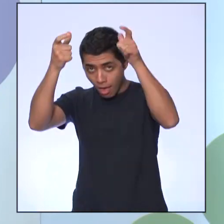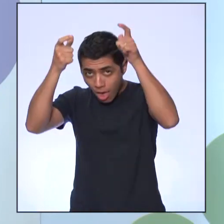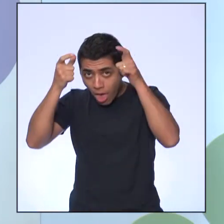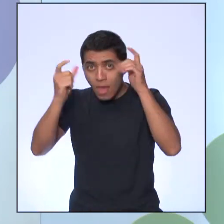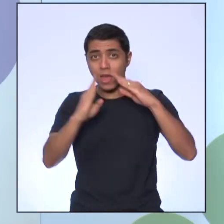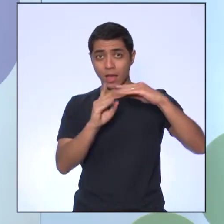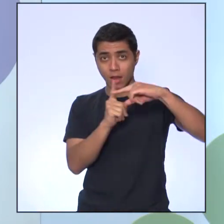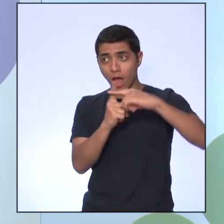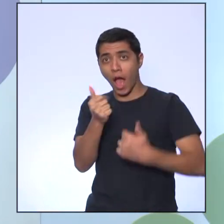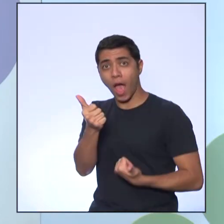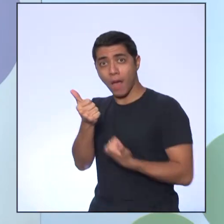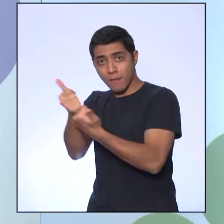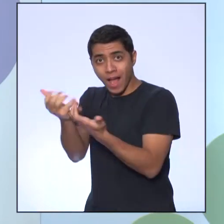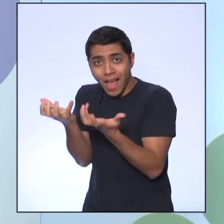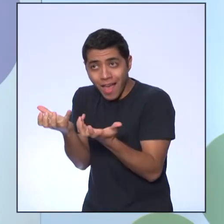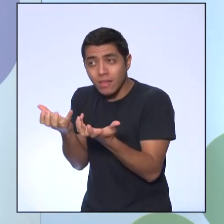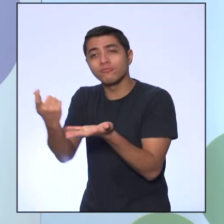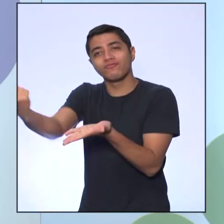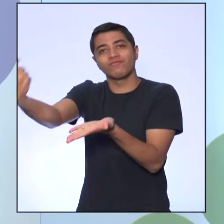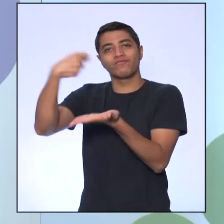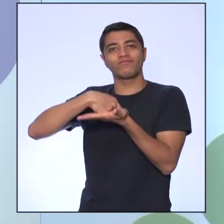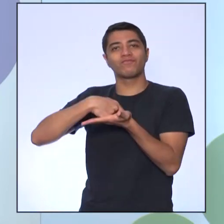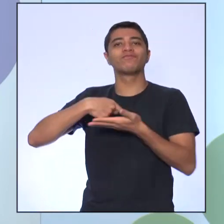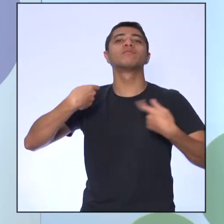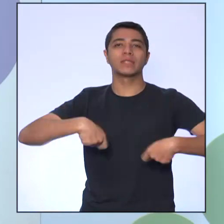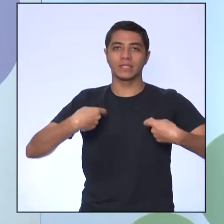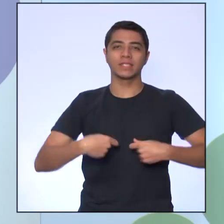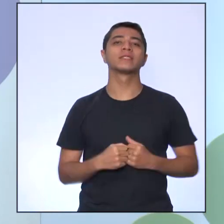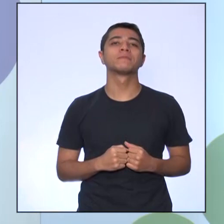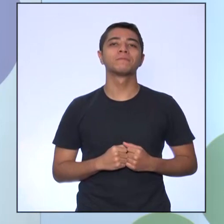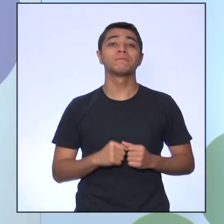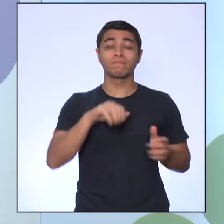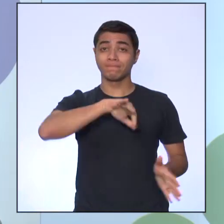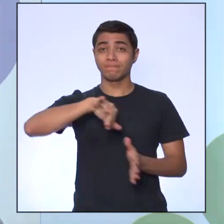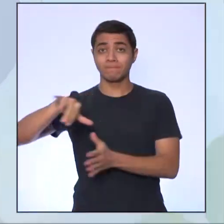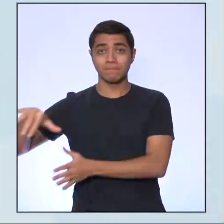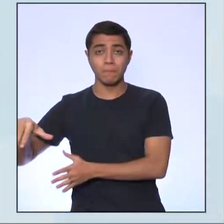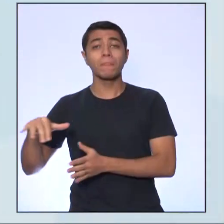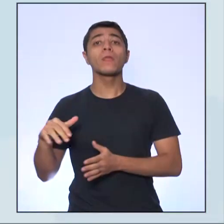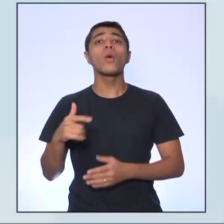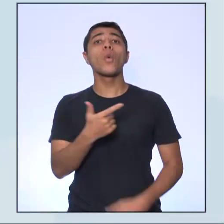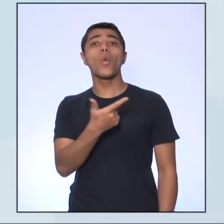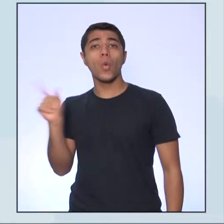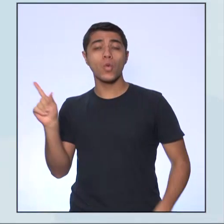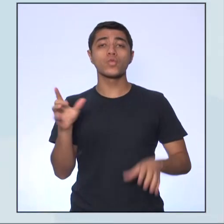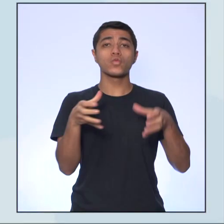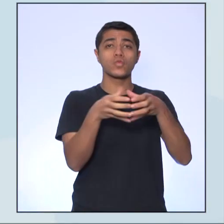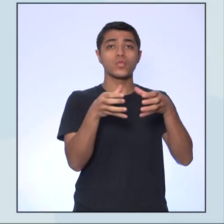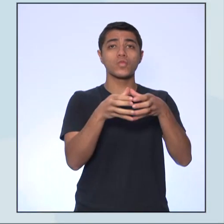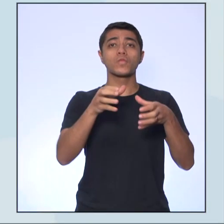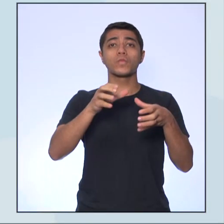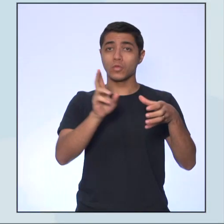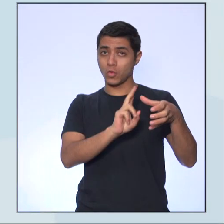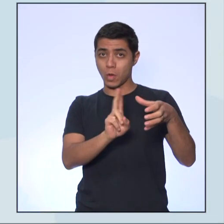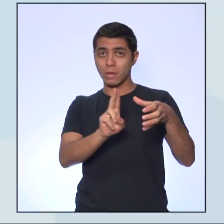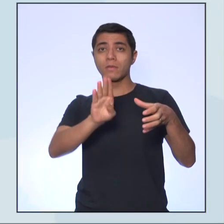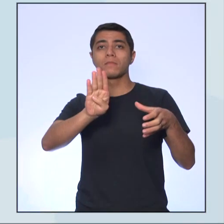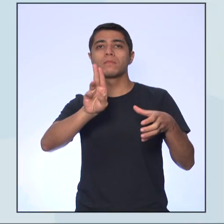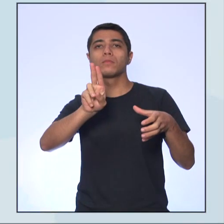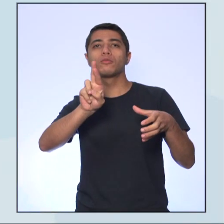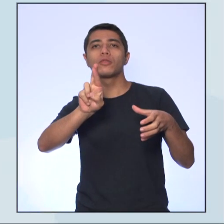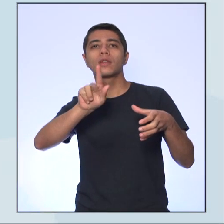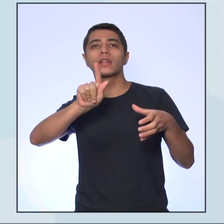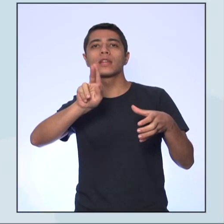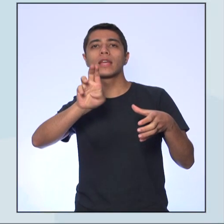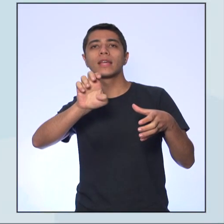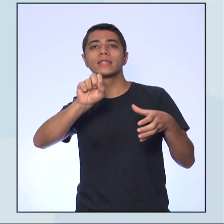da Igreja. Então, mais um grupinho lá que é a burguesia agora para vocês, na tela. Então, a burguesia, por que a burguesia também não